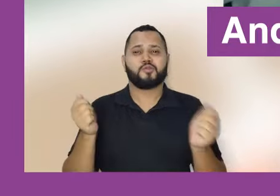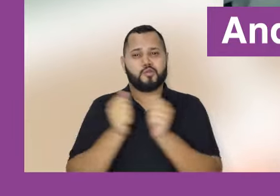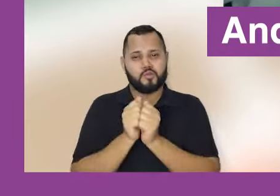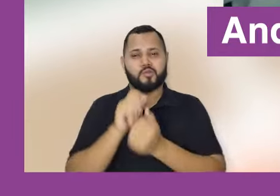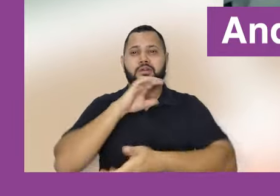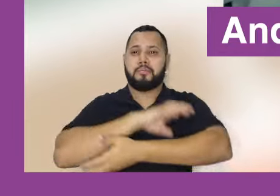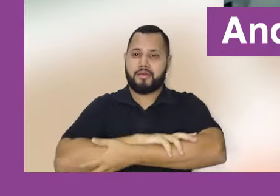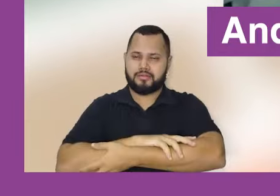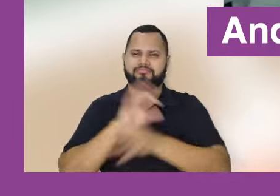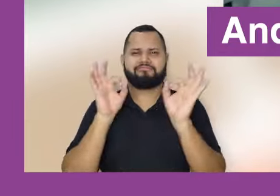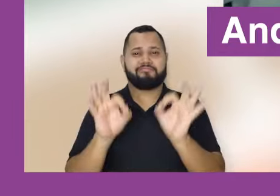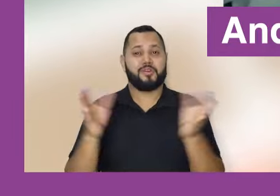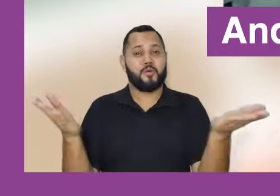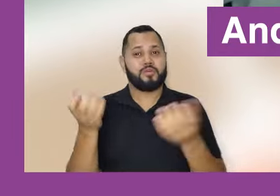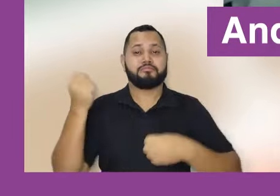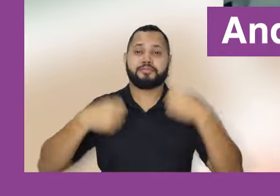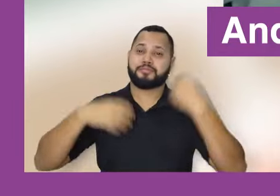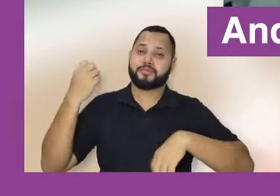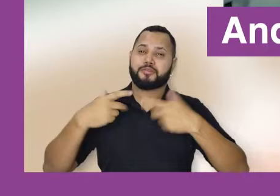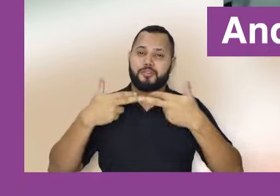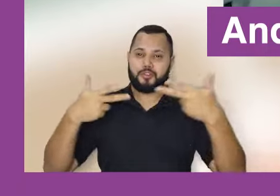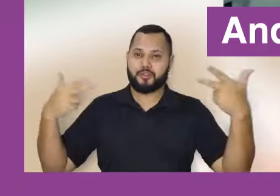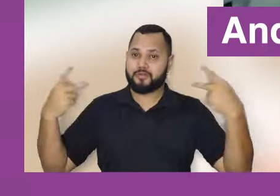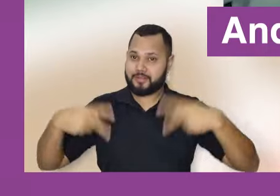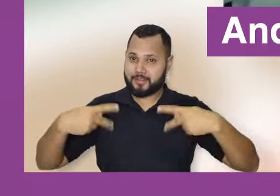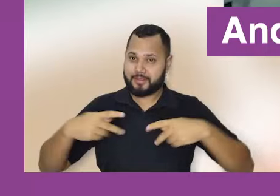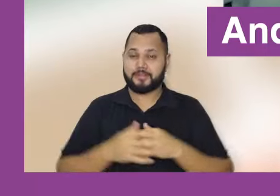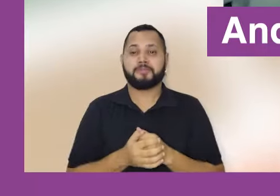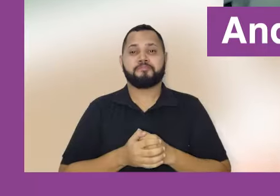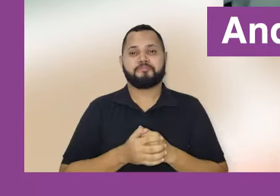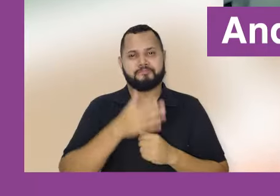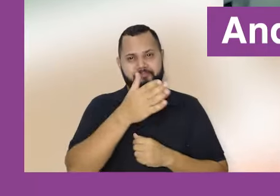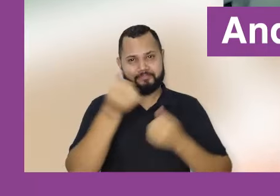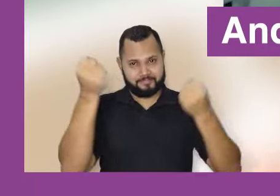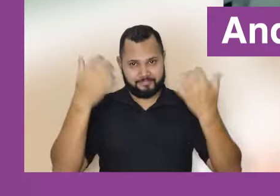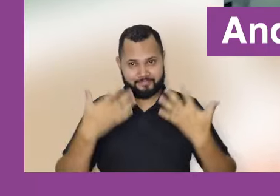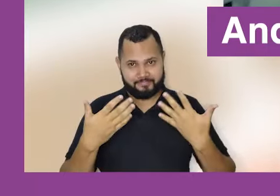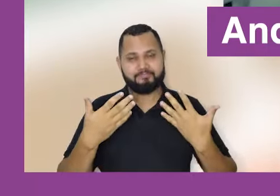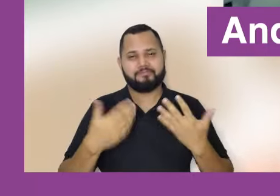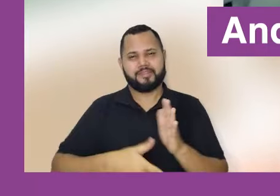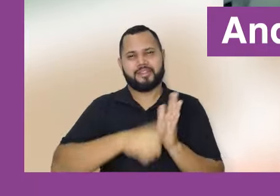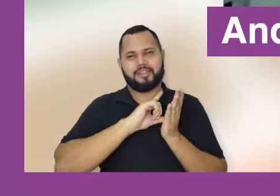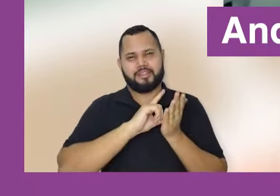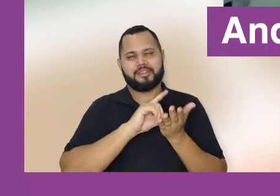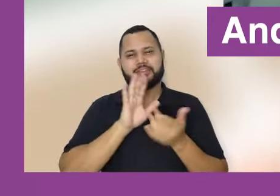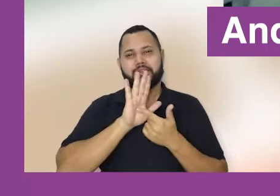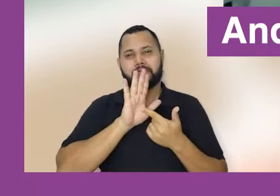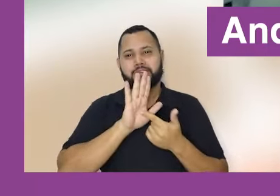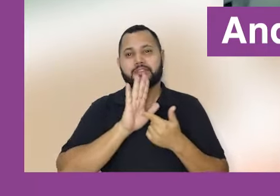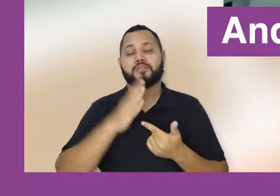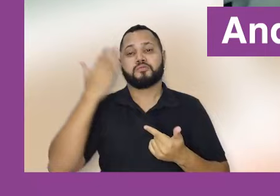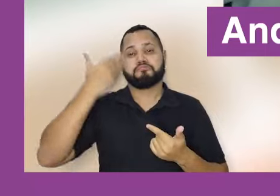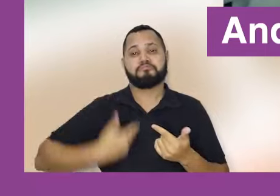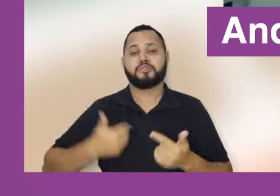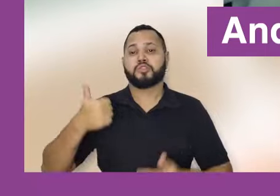em conjunto em parceria com certeza vamos poder compartilhar muita coisa por aqui como você tava falando no início aqui da apresentação